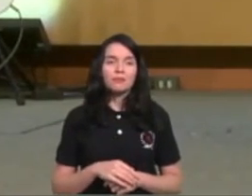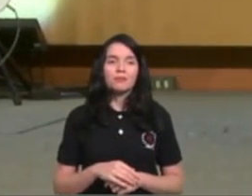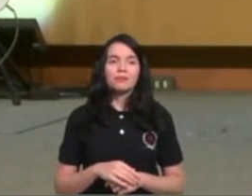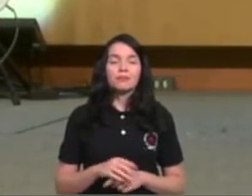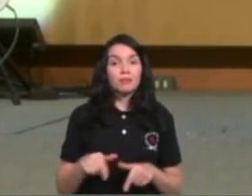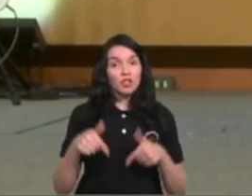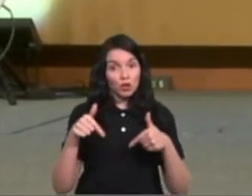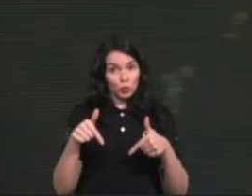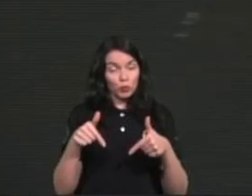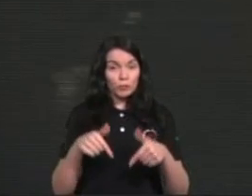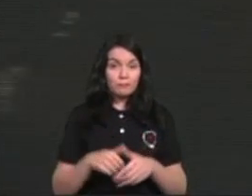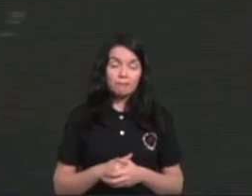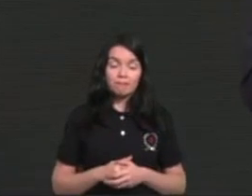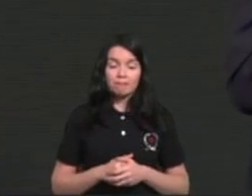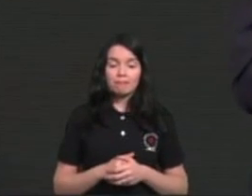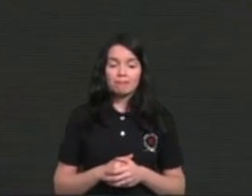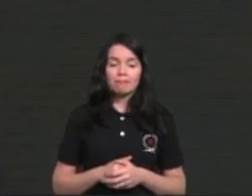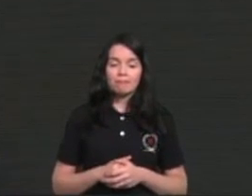atitudes